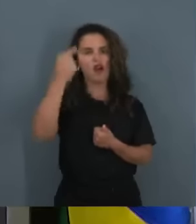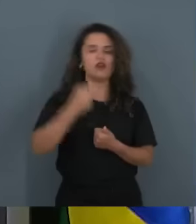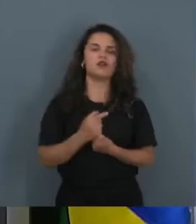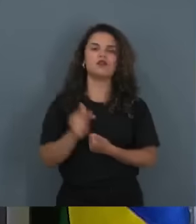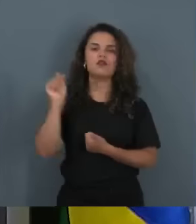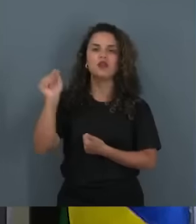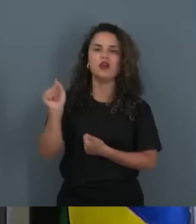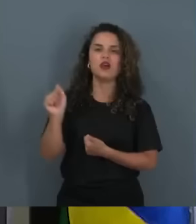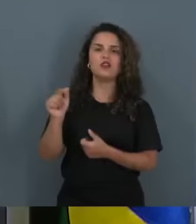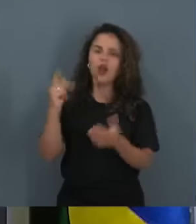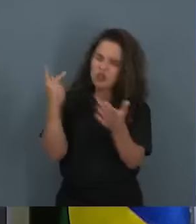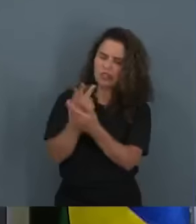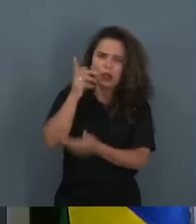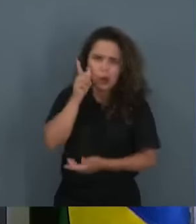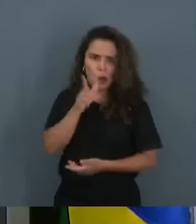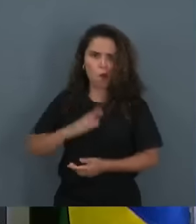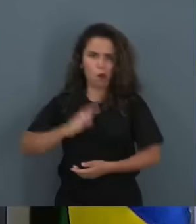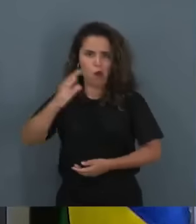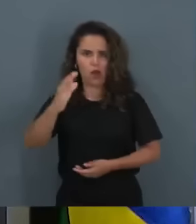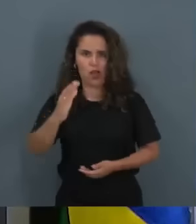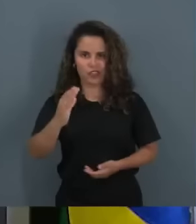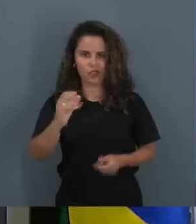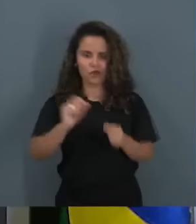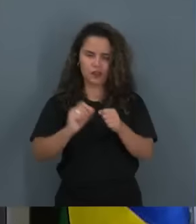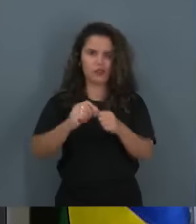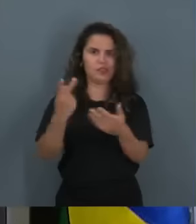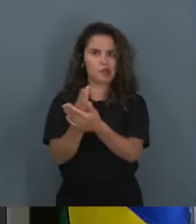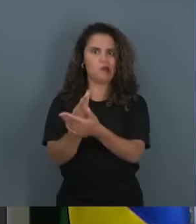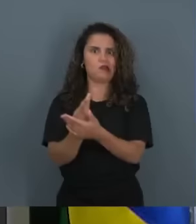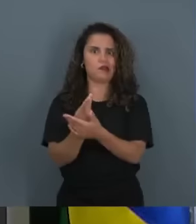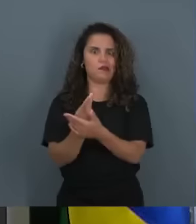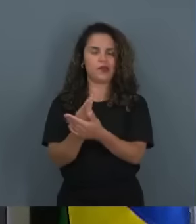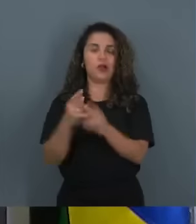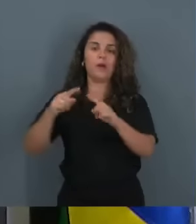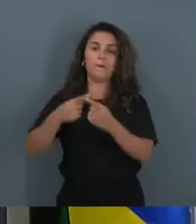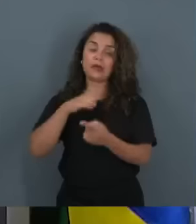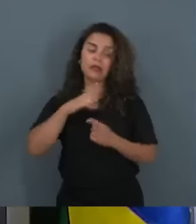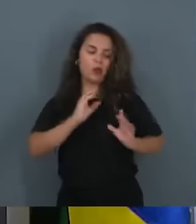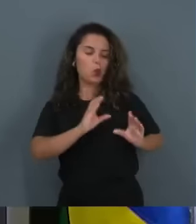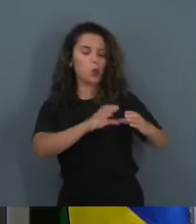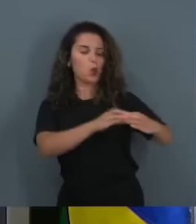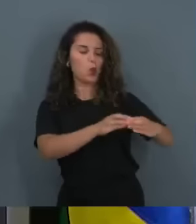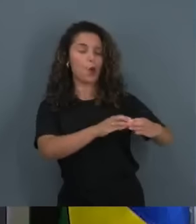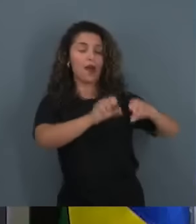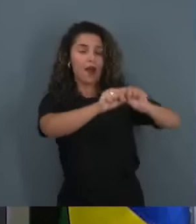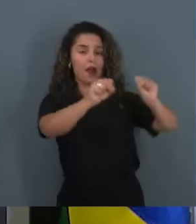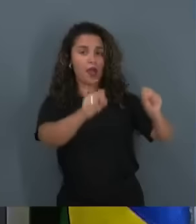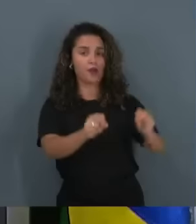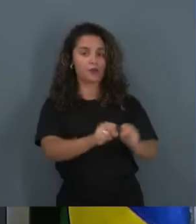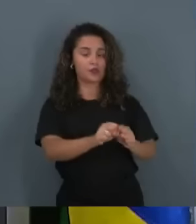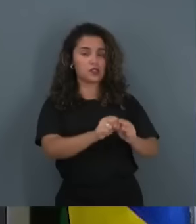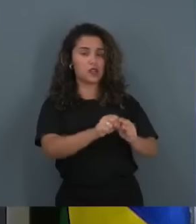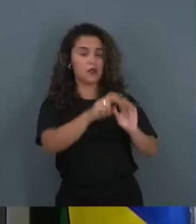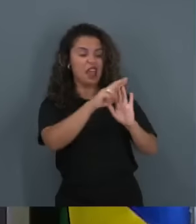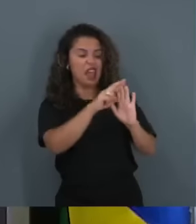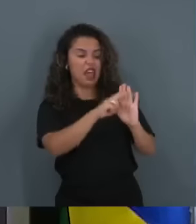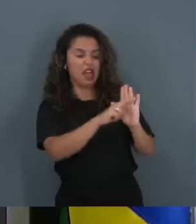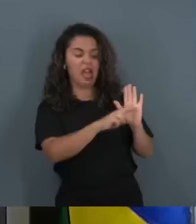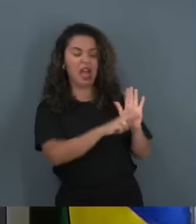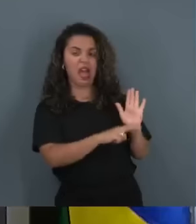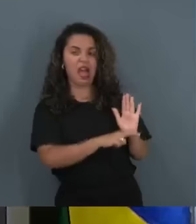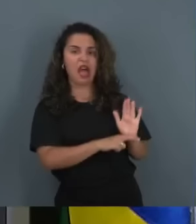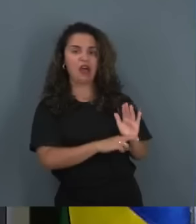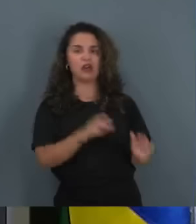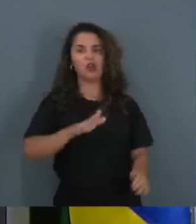é o que executa. Mas tem uma turma, é o sistema, é o regime. Lula